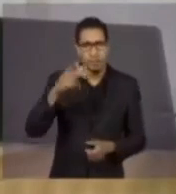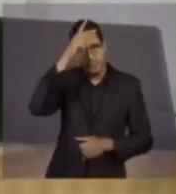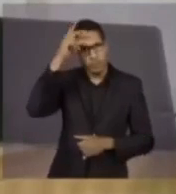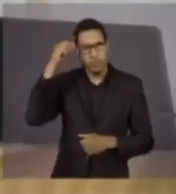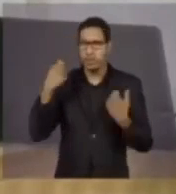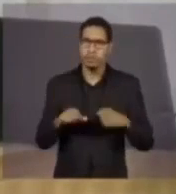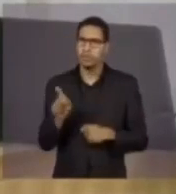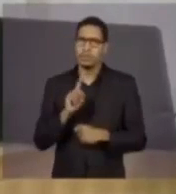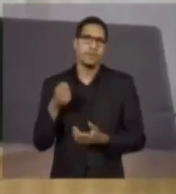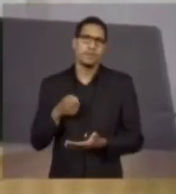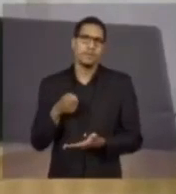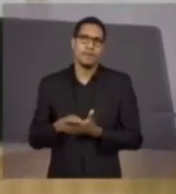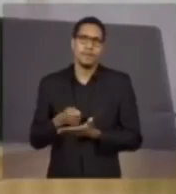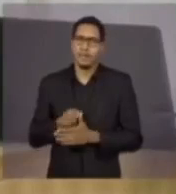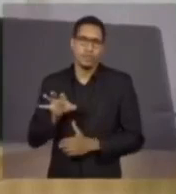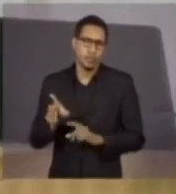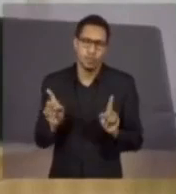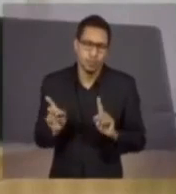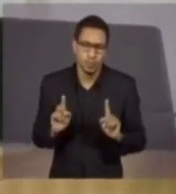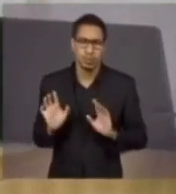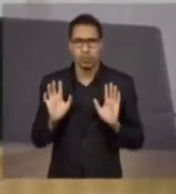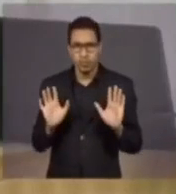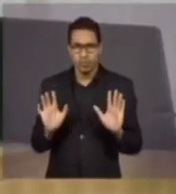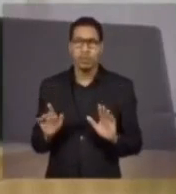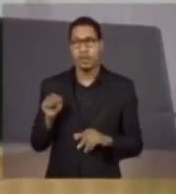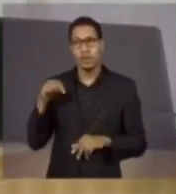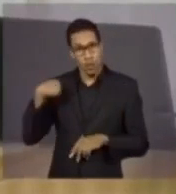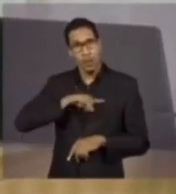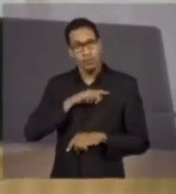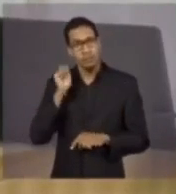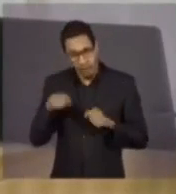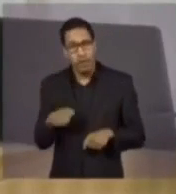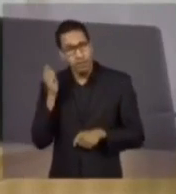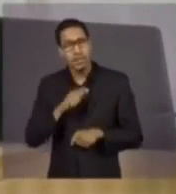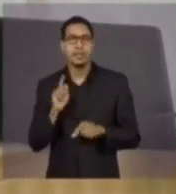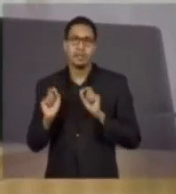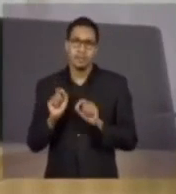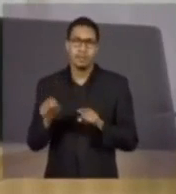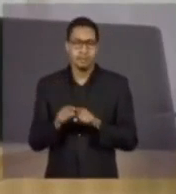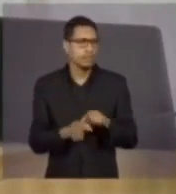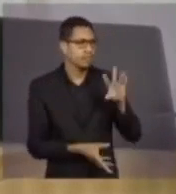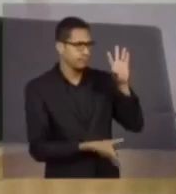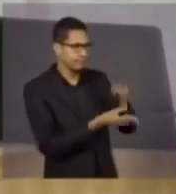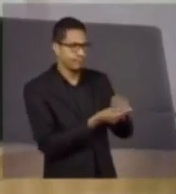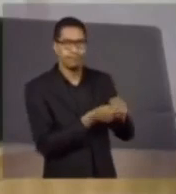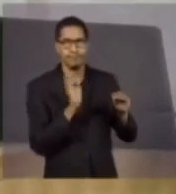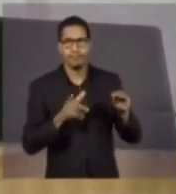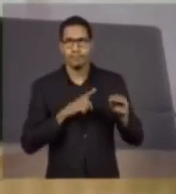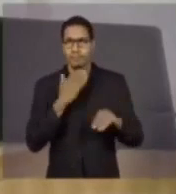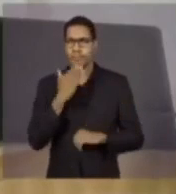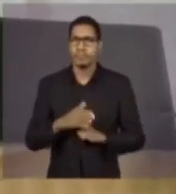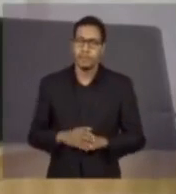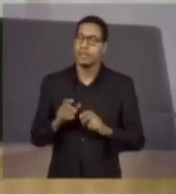receita da Prefeitura de São Paulo o cantor de São Paulo consegue cubram conclusão operador folha